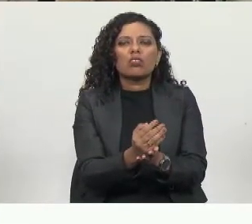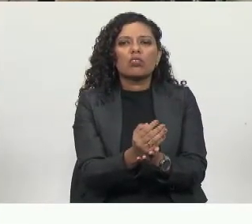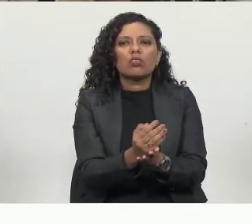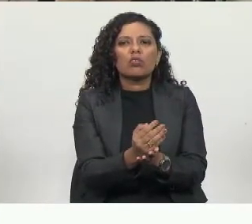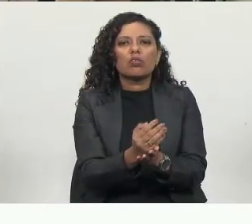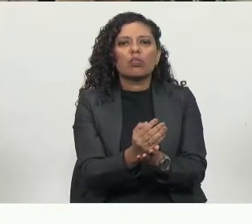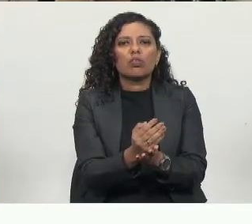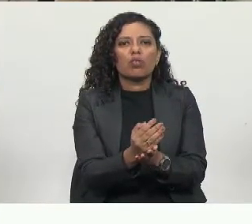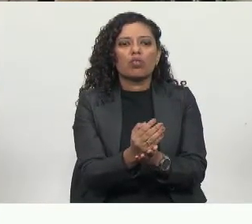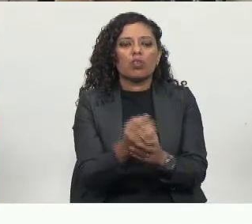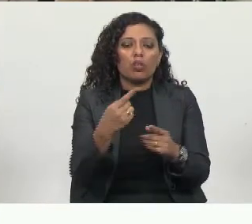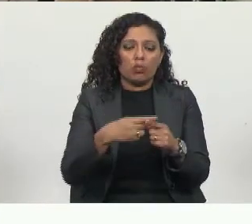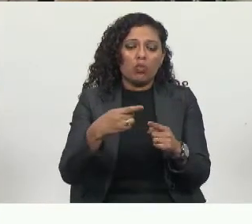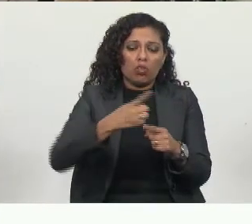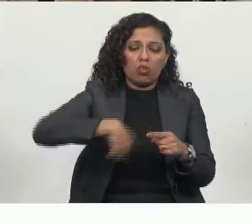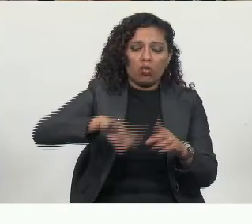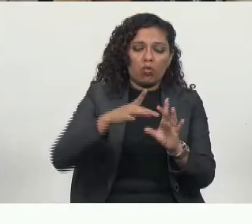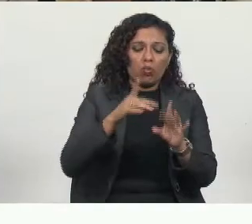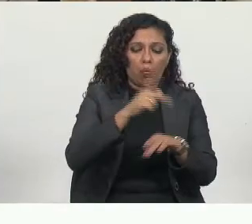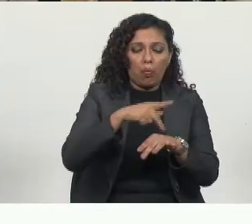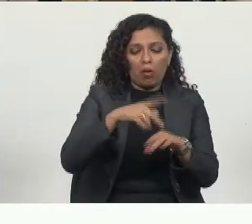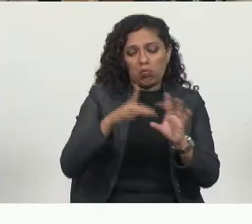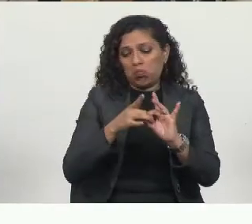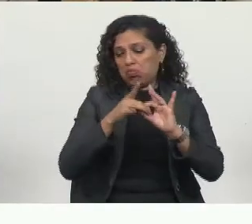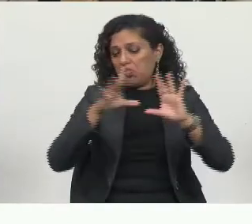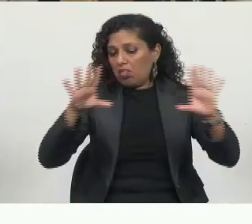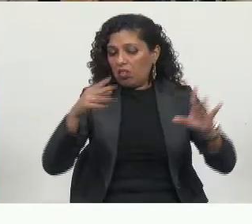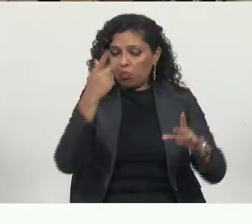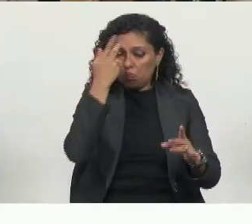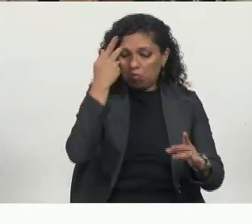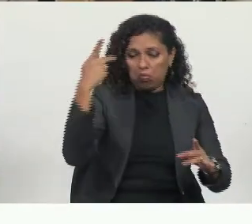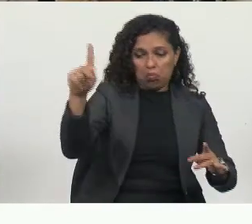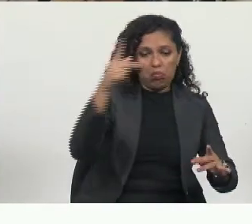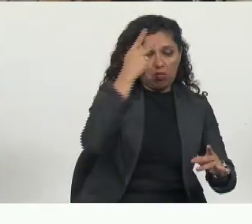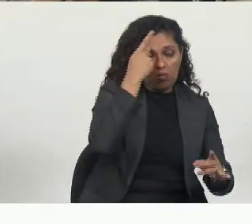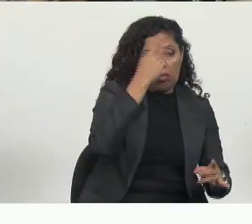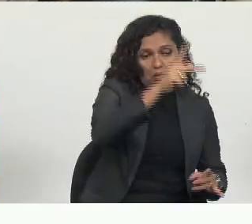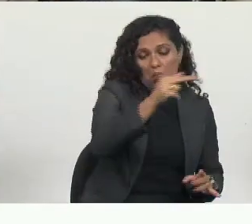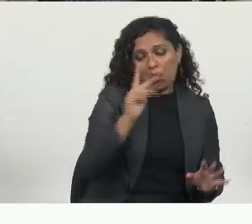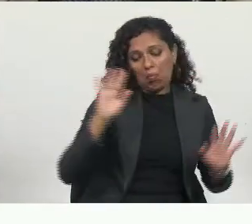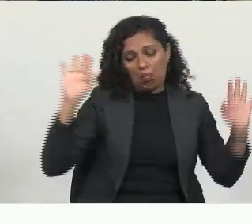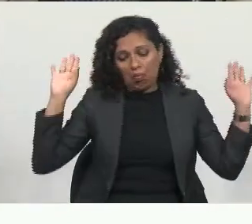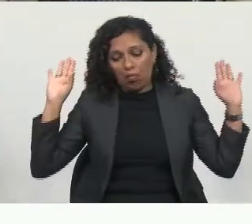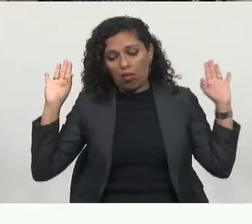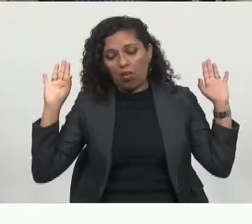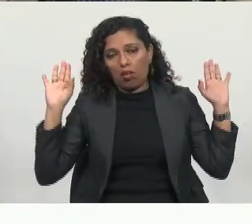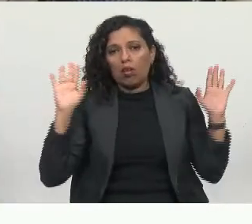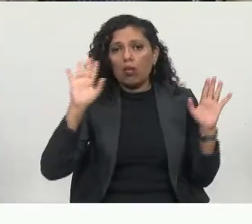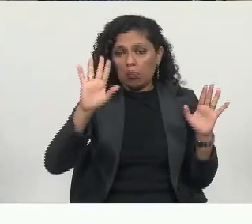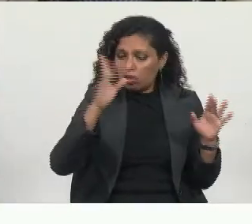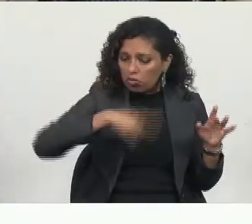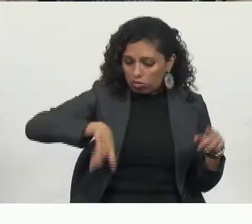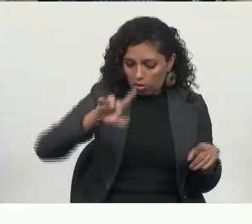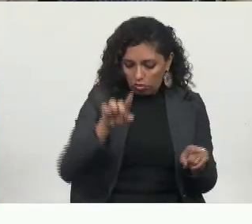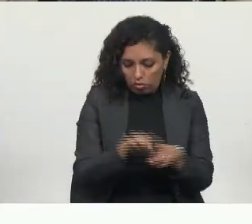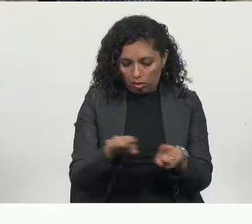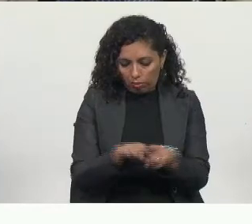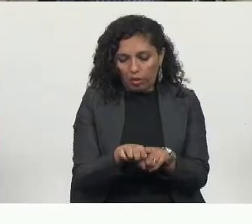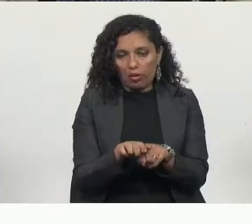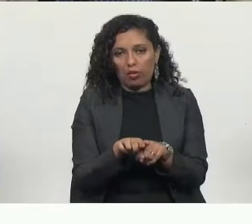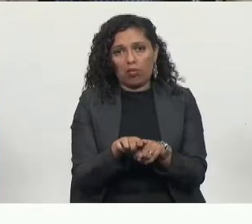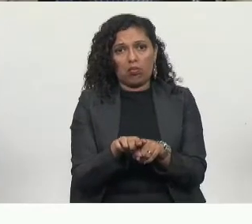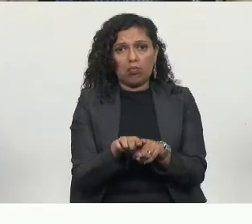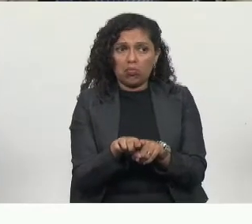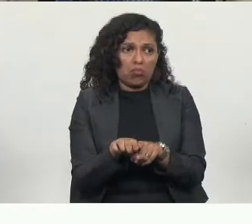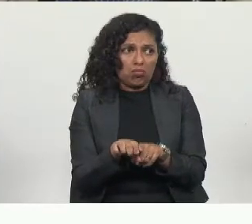nós vivemos uma democracia, as opiniões contrárias, divergentes, elas são saudáveis. Mas nós também estamos né, nesse